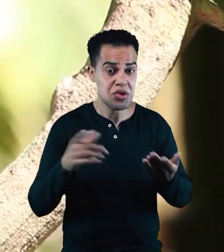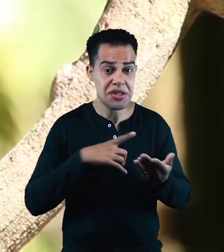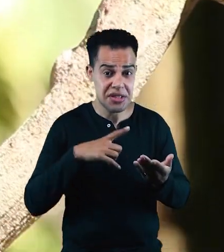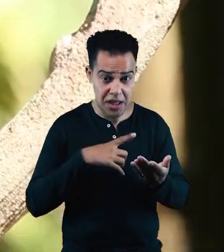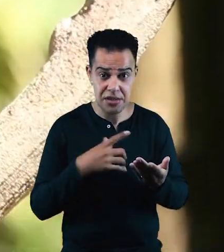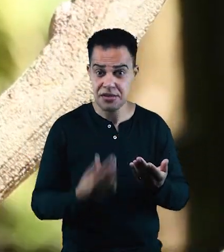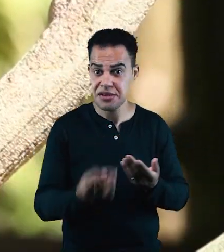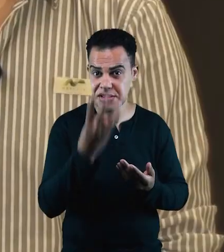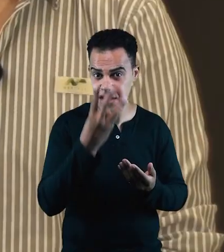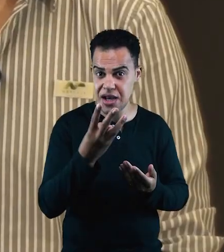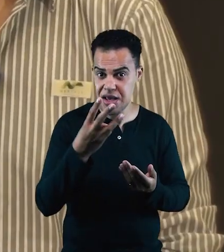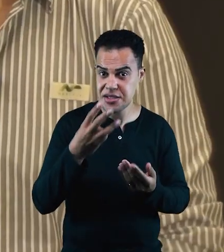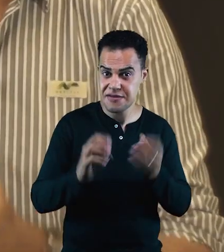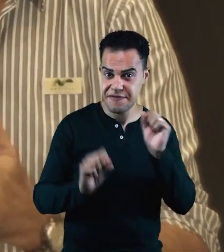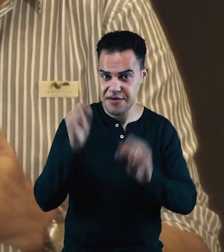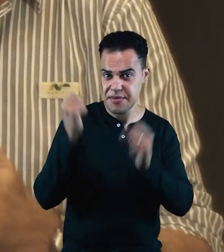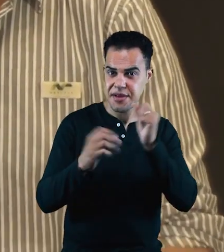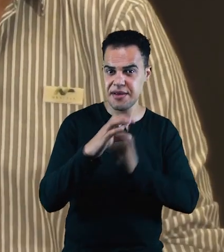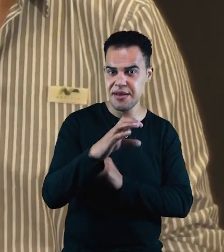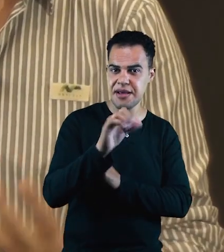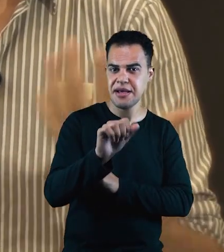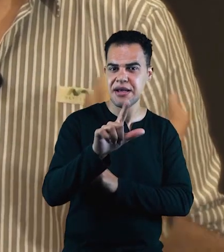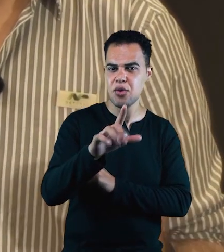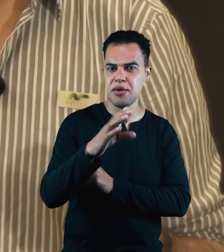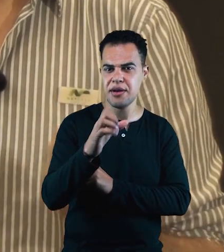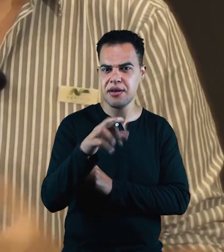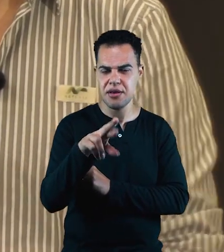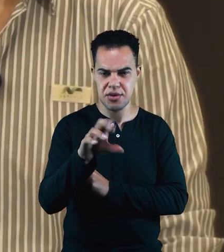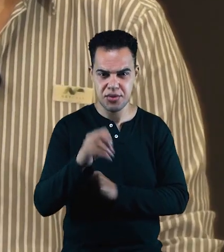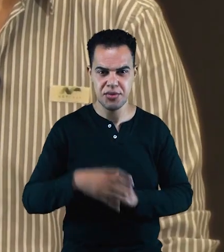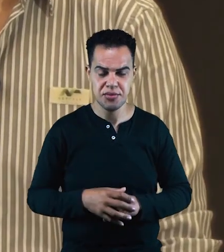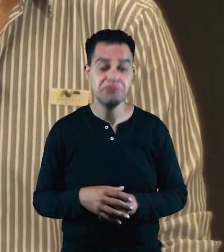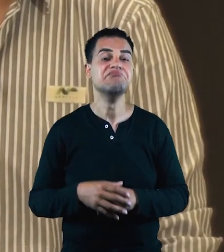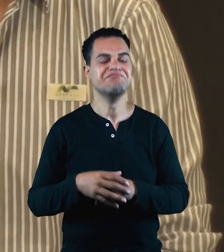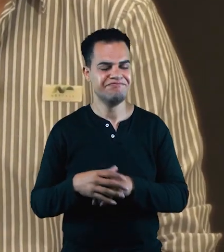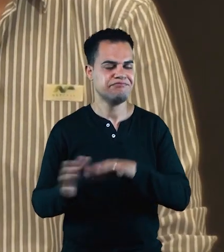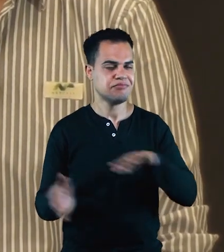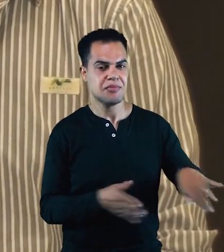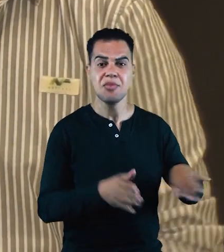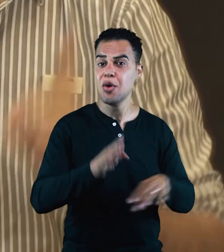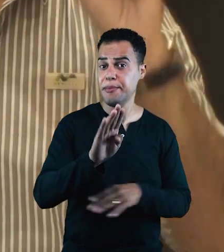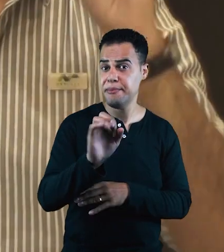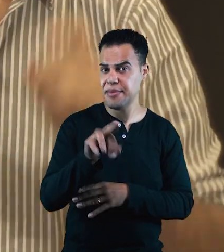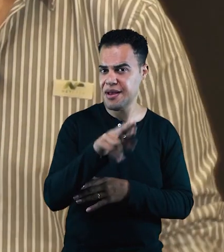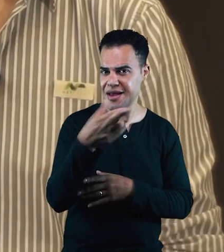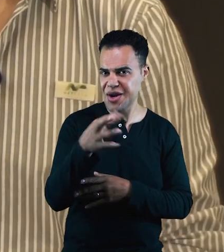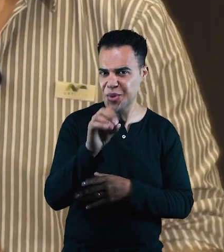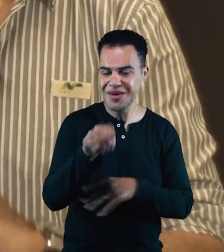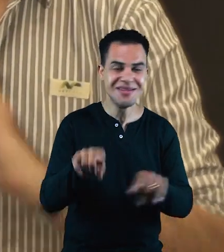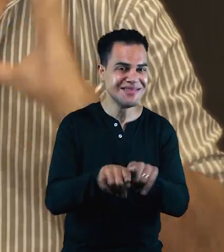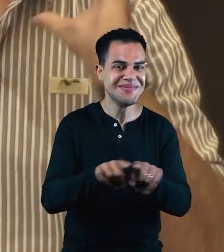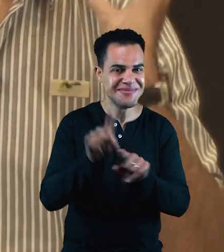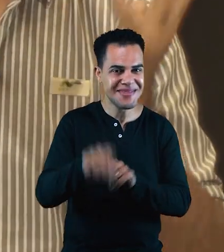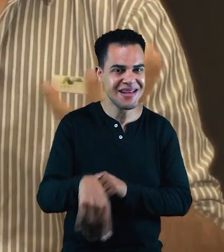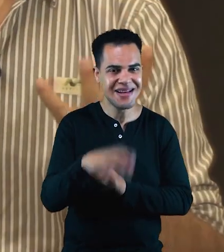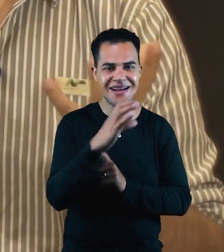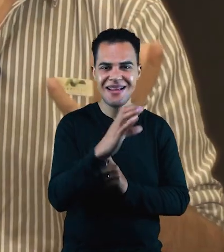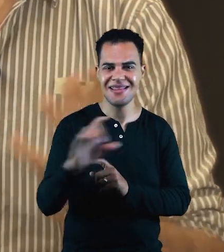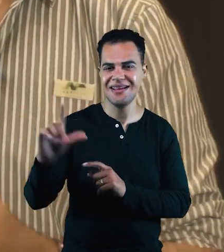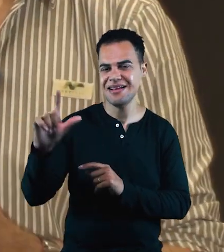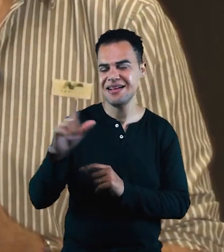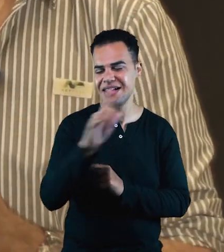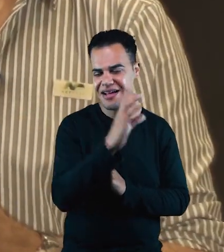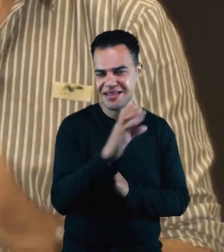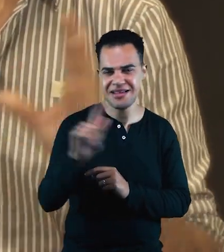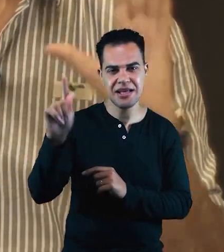de calcário aqui. O Barão de Nova Friburgo, ele, né, acaba sendo também de Cantagalo, porque tudo era Cantagalo,